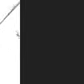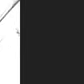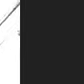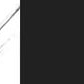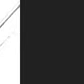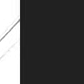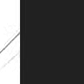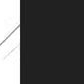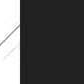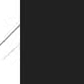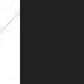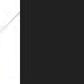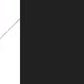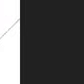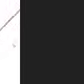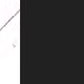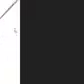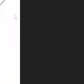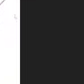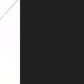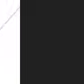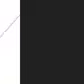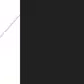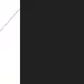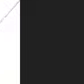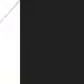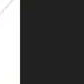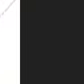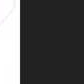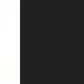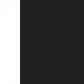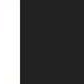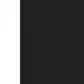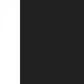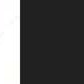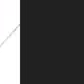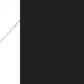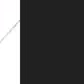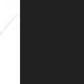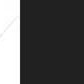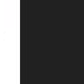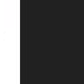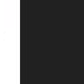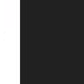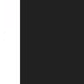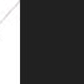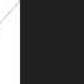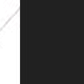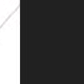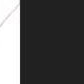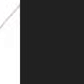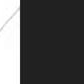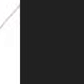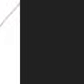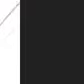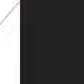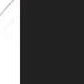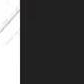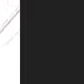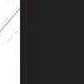fez ontem para o representante do governo lá, tentando desconstruir a forma que o sindicato vem